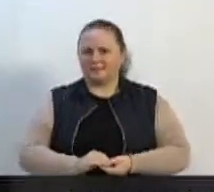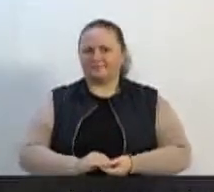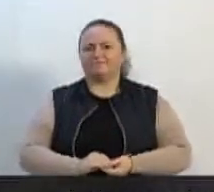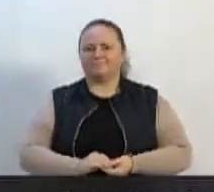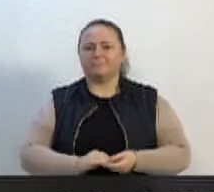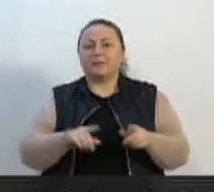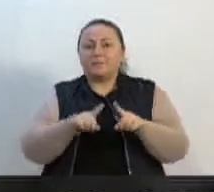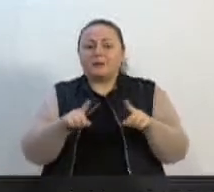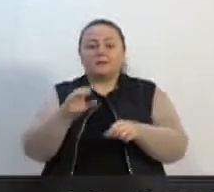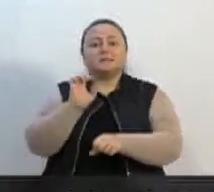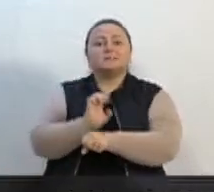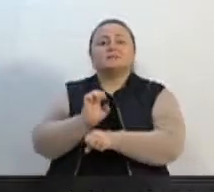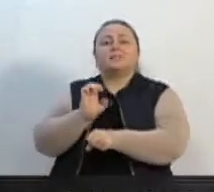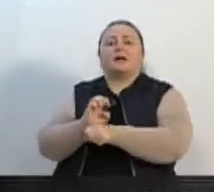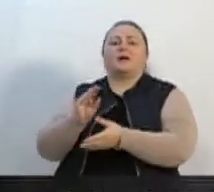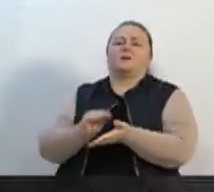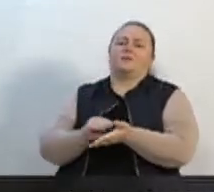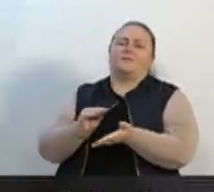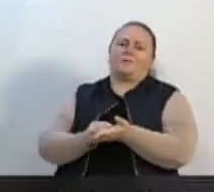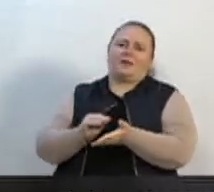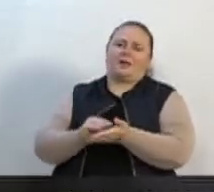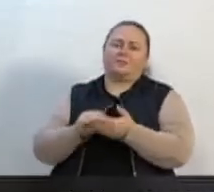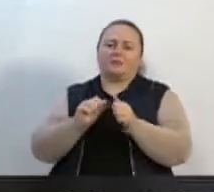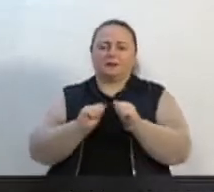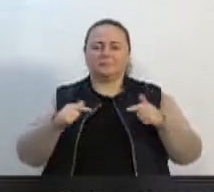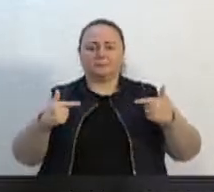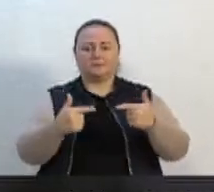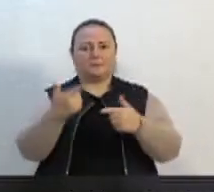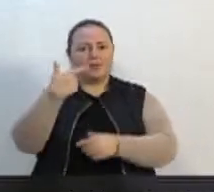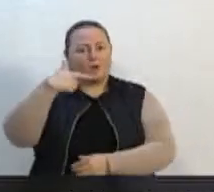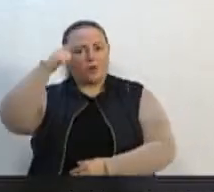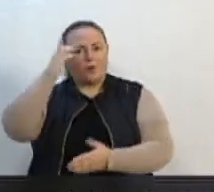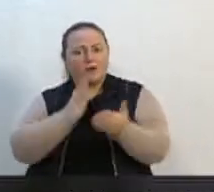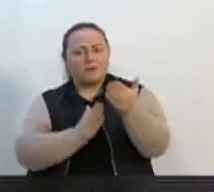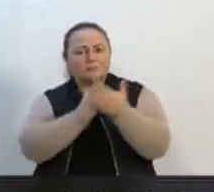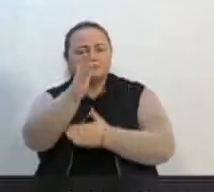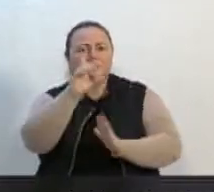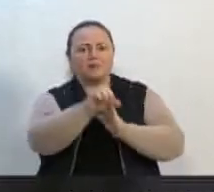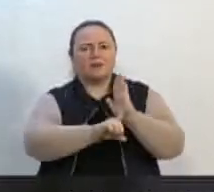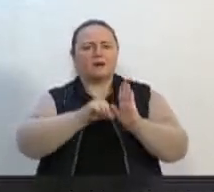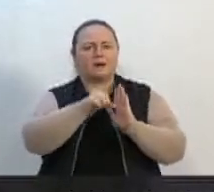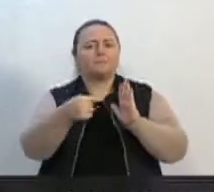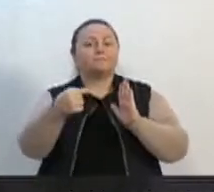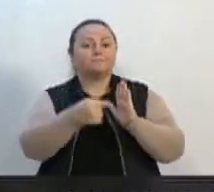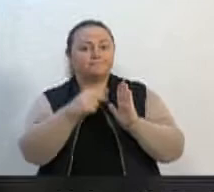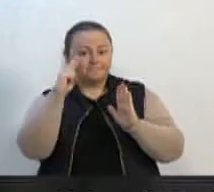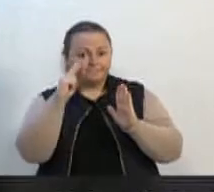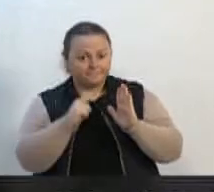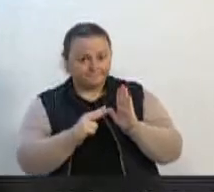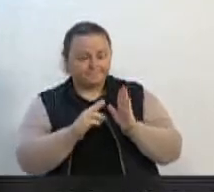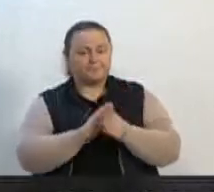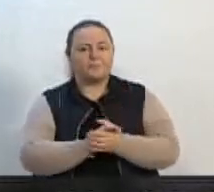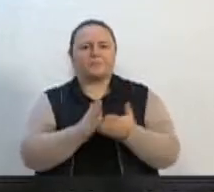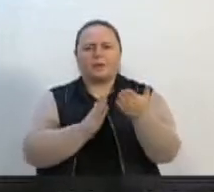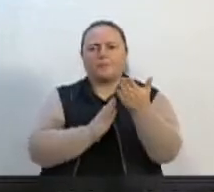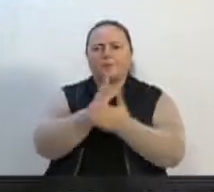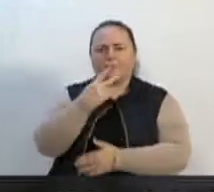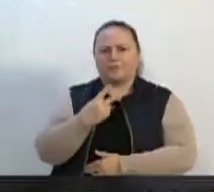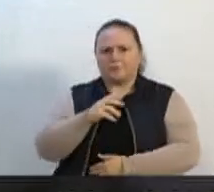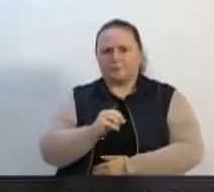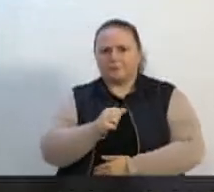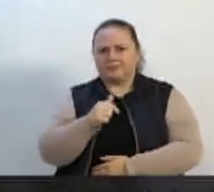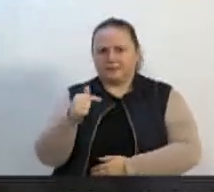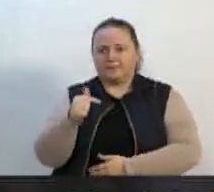ponto de vista estadual. Ontem, na Assembleia de Santa Catarina, foi aprovada uma legislação. Vejam bem, nós aprovamos em 2017, meus